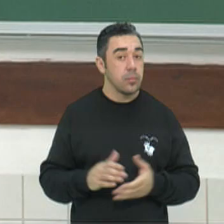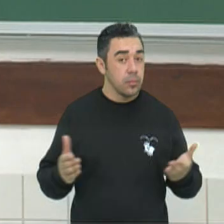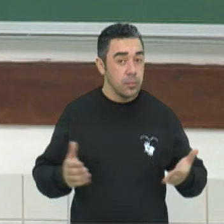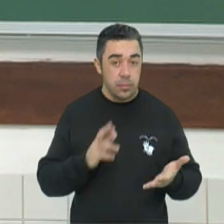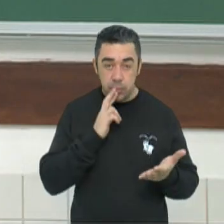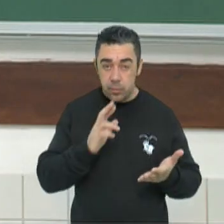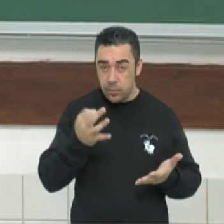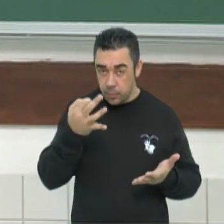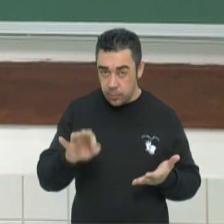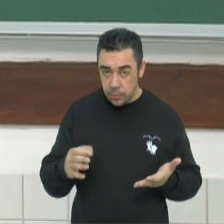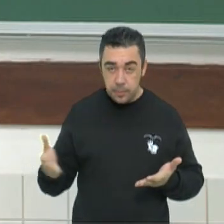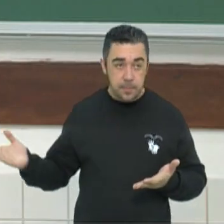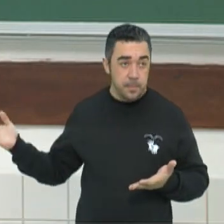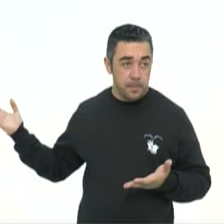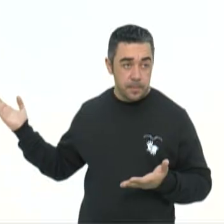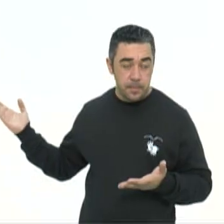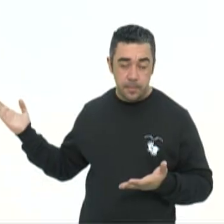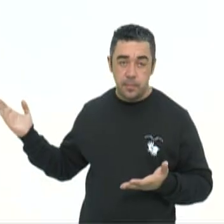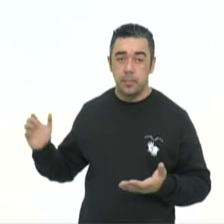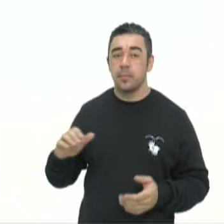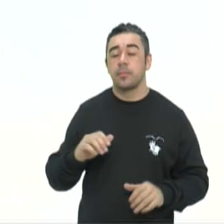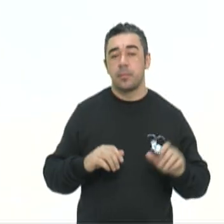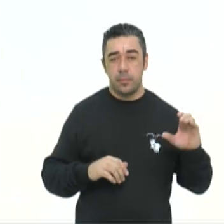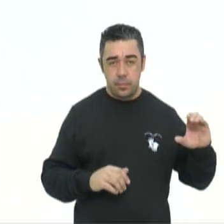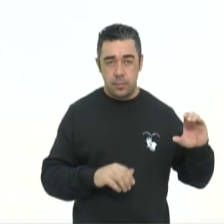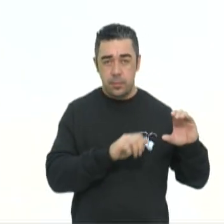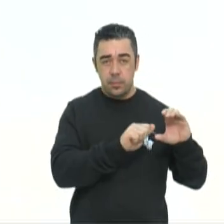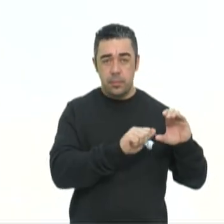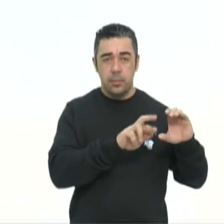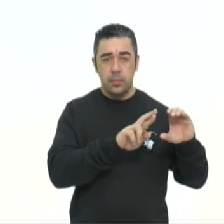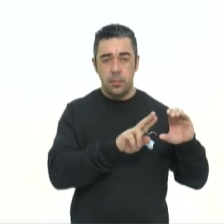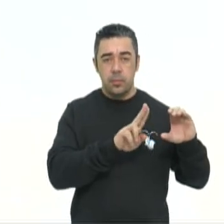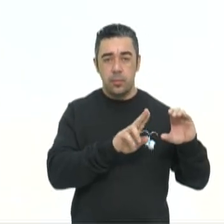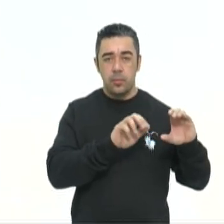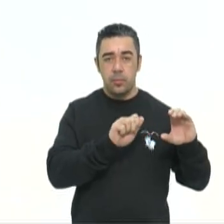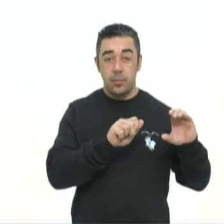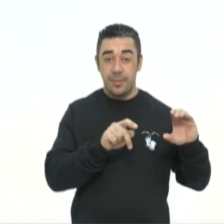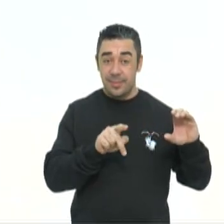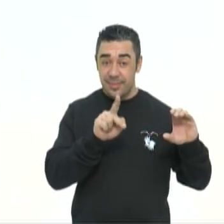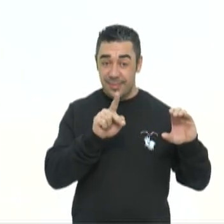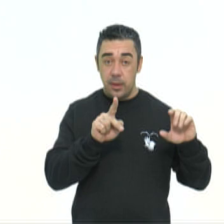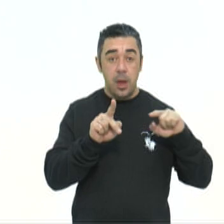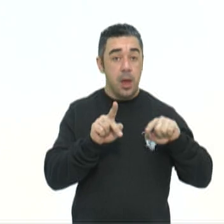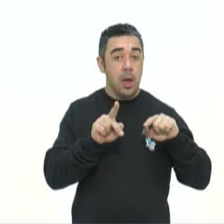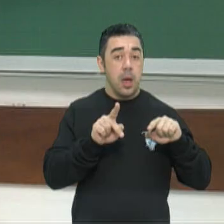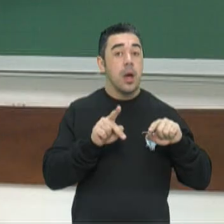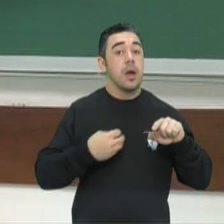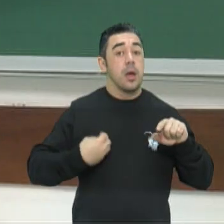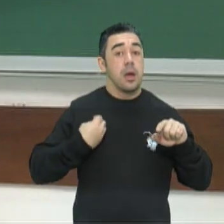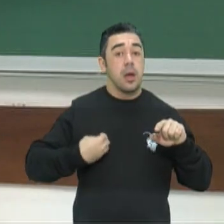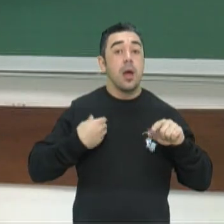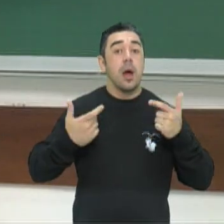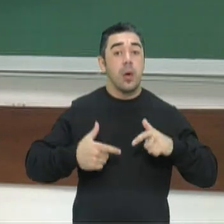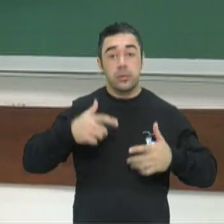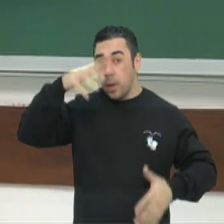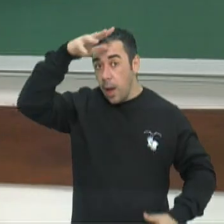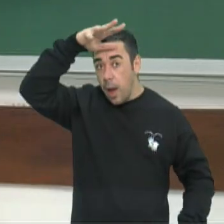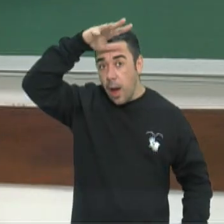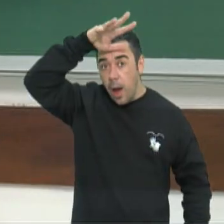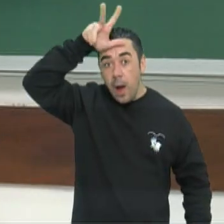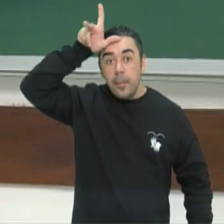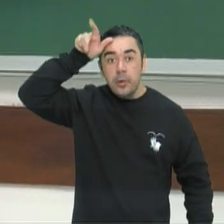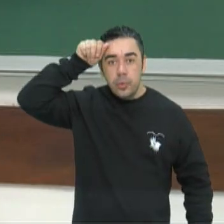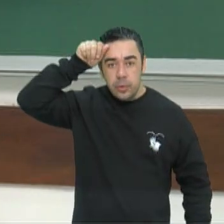E a resposta certa é Aruac, um povo amazônico, tá? Esse povo aqui. E, claro, como